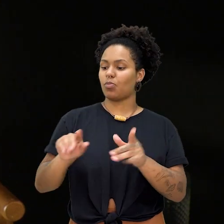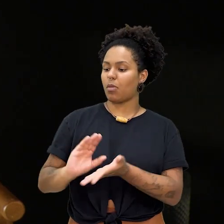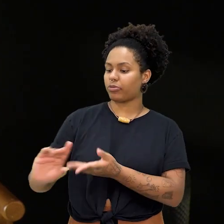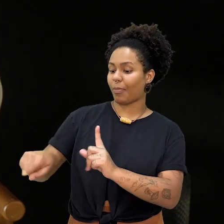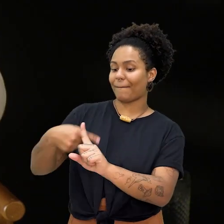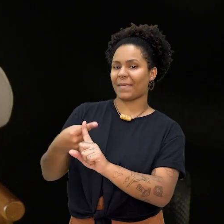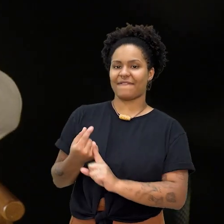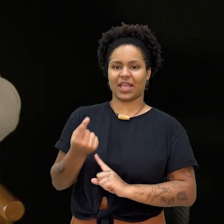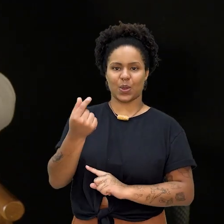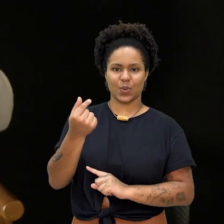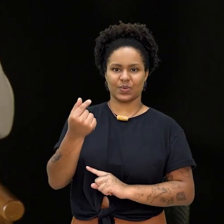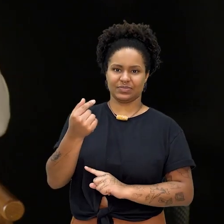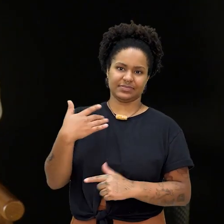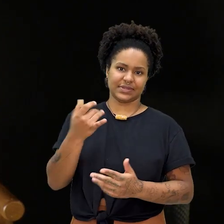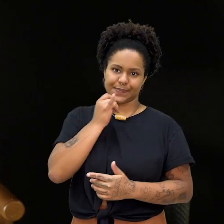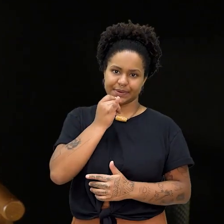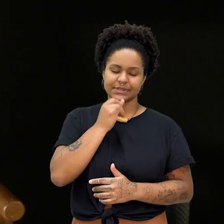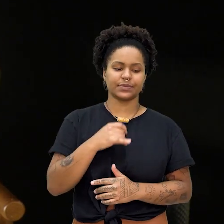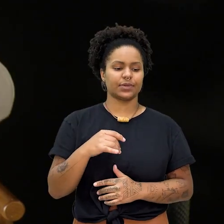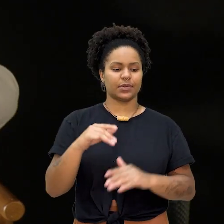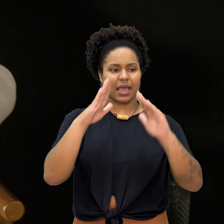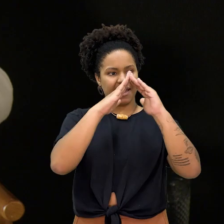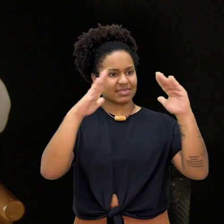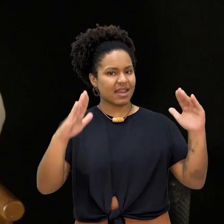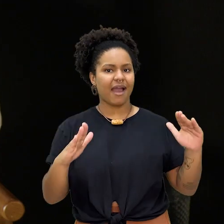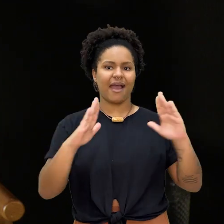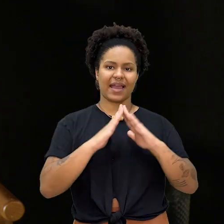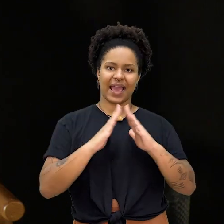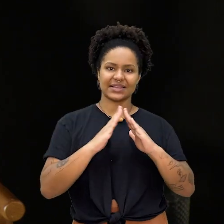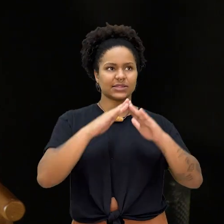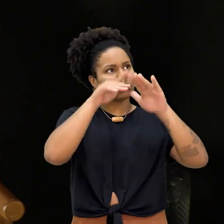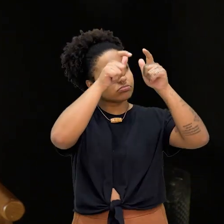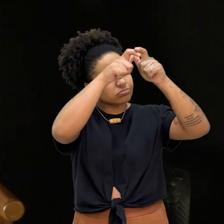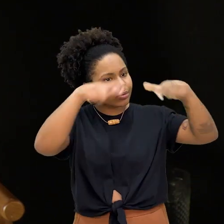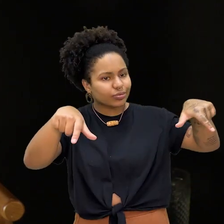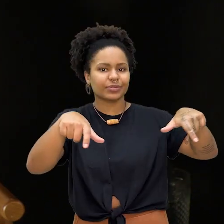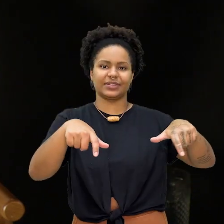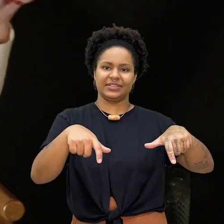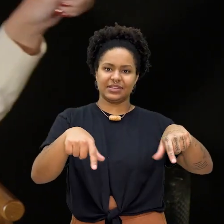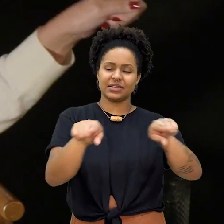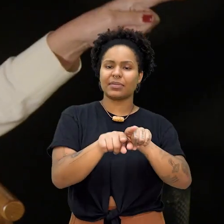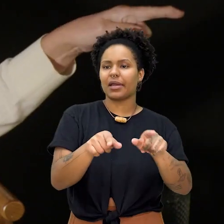ganhar um valor a mais. Então, para colocar um telhado na casa, uma coisa...